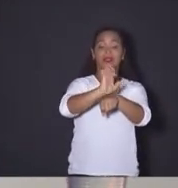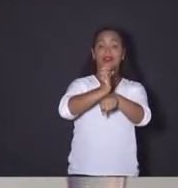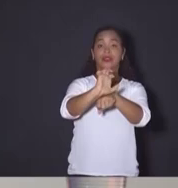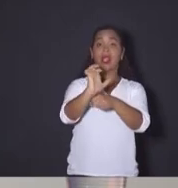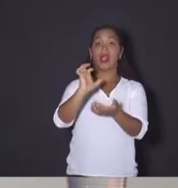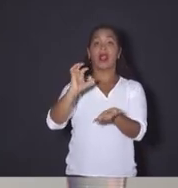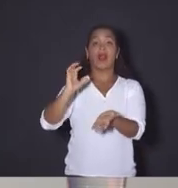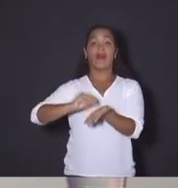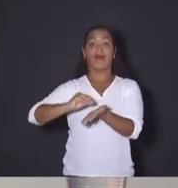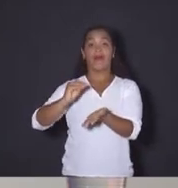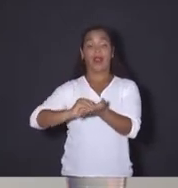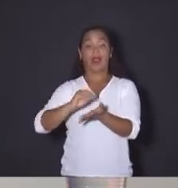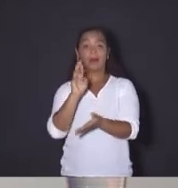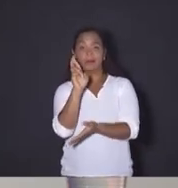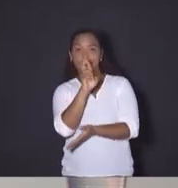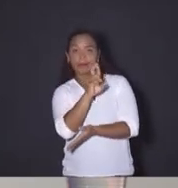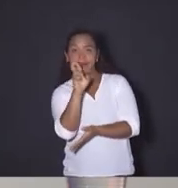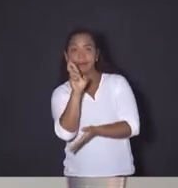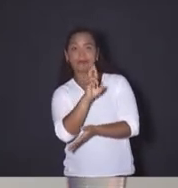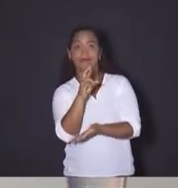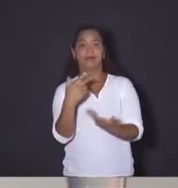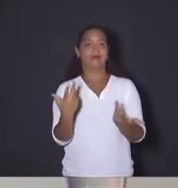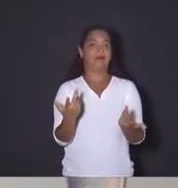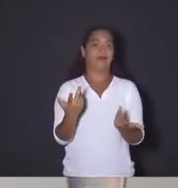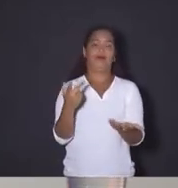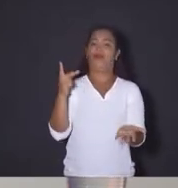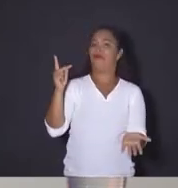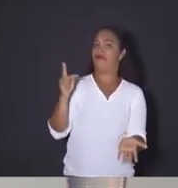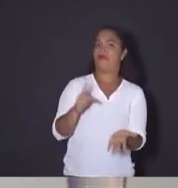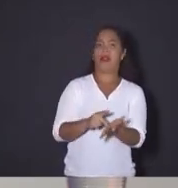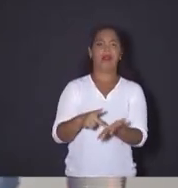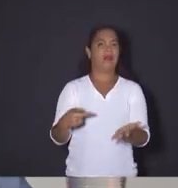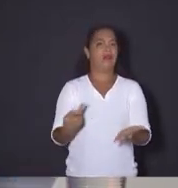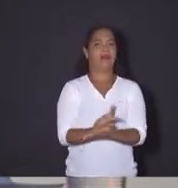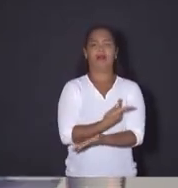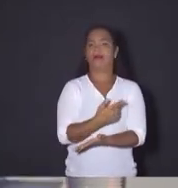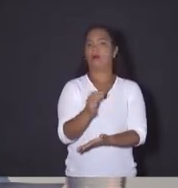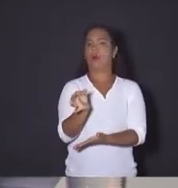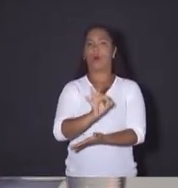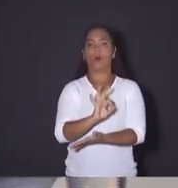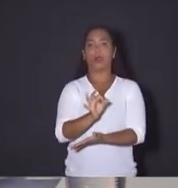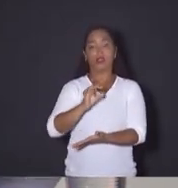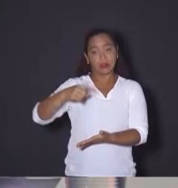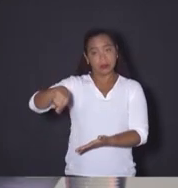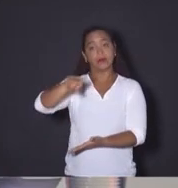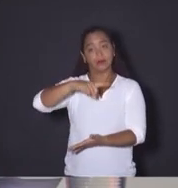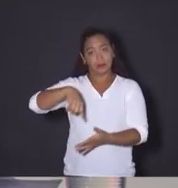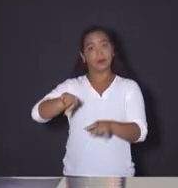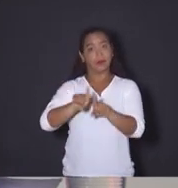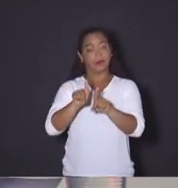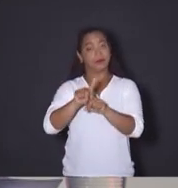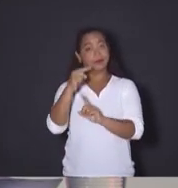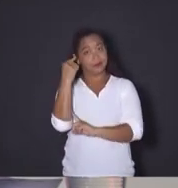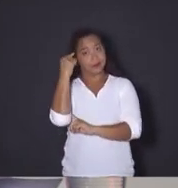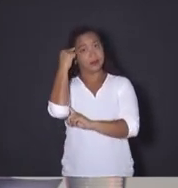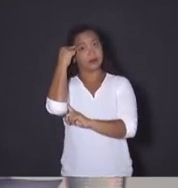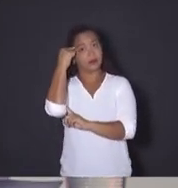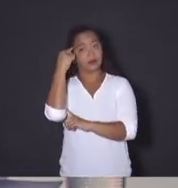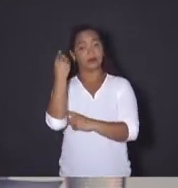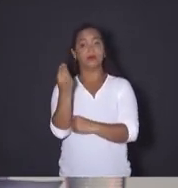de supervisão eu seja que não acontece esses processos então é preciso repensar mas nós também precisamos repensar a